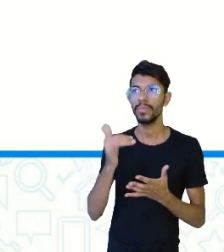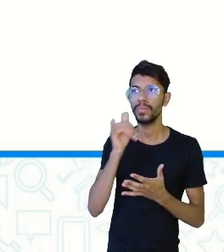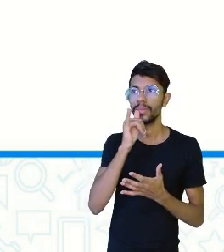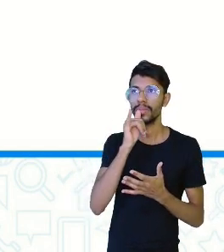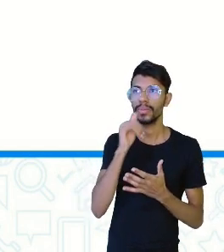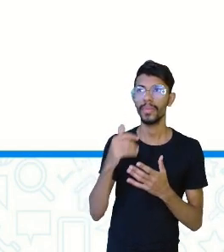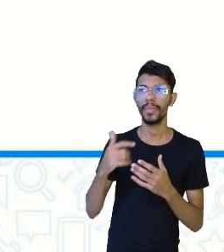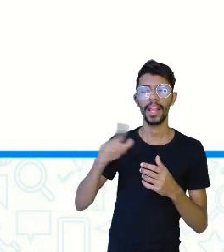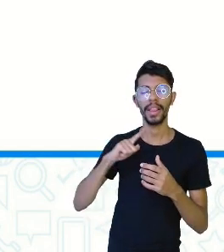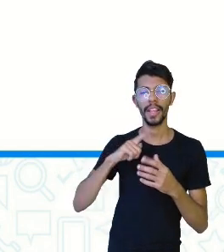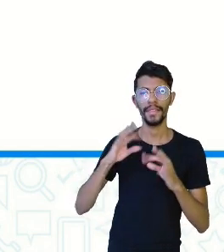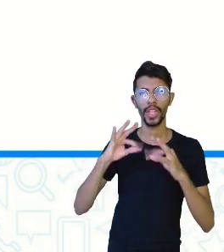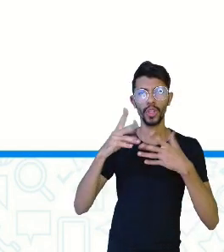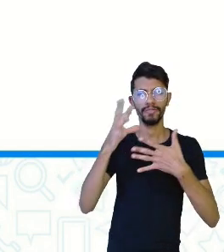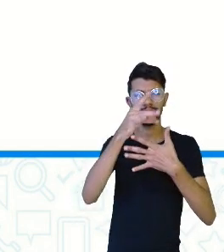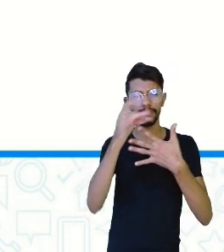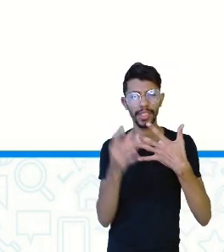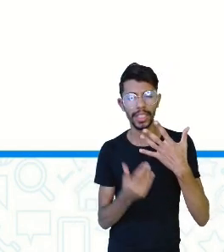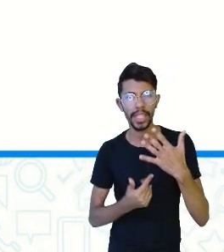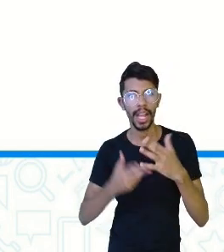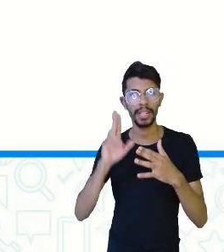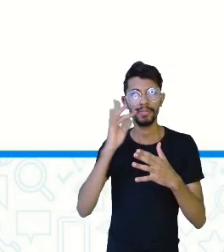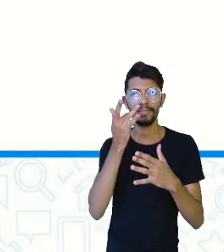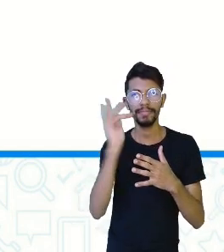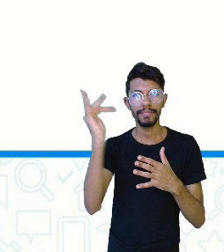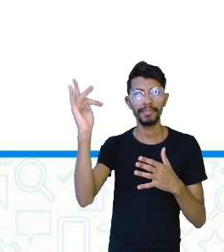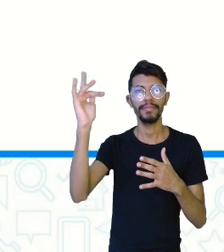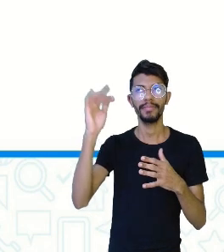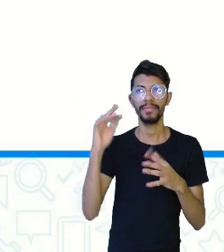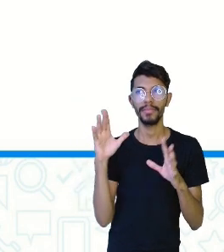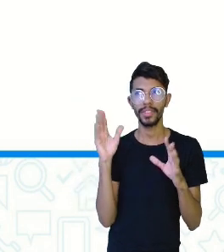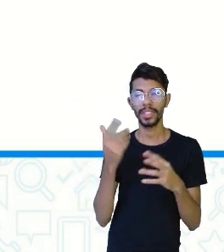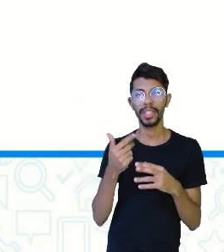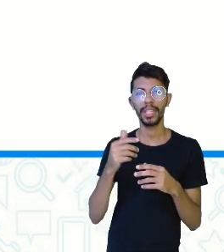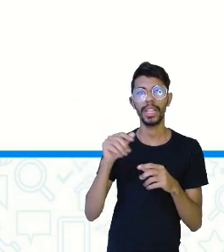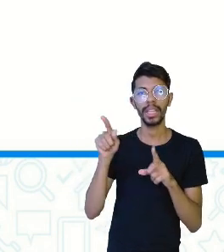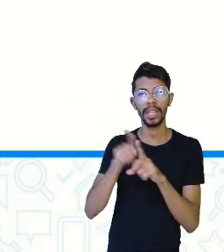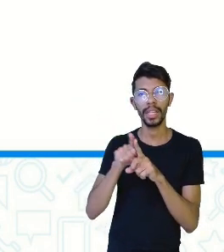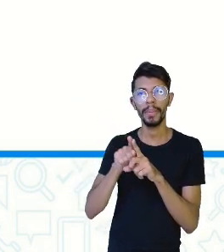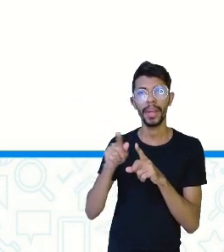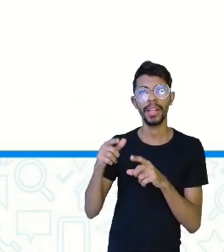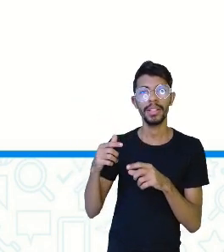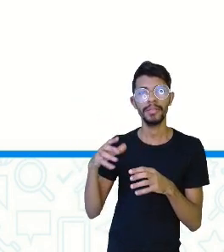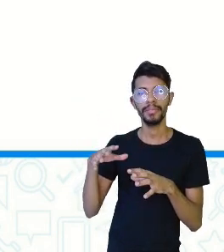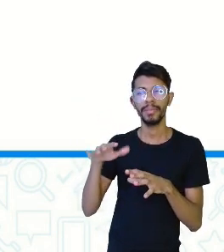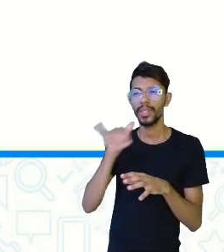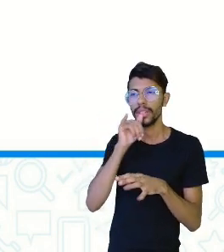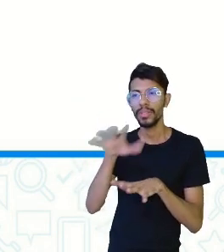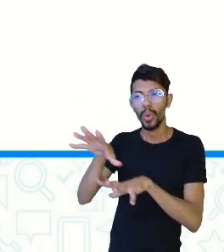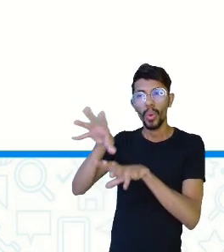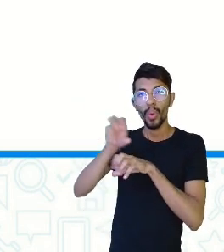talha dourada, inspirado na igreja de Portugal, né, na chamada igreja de Santo